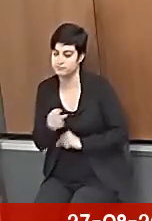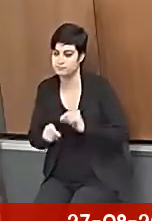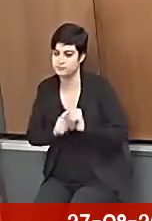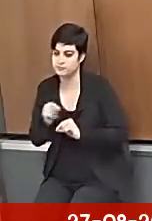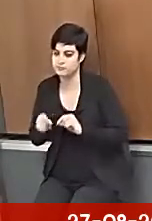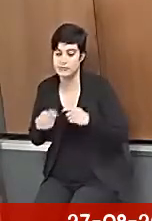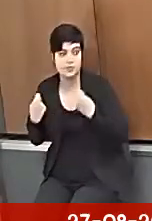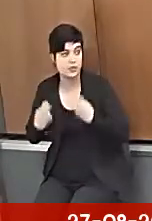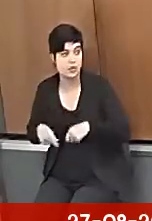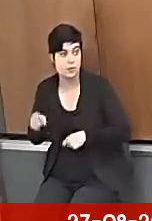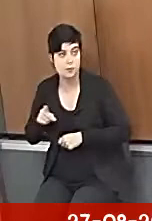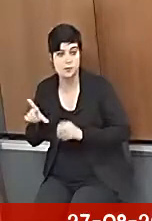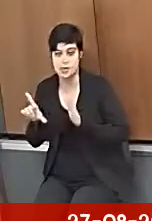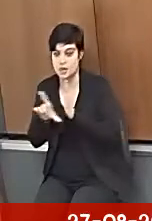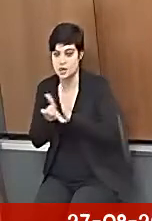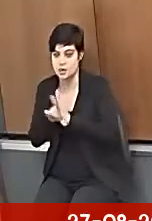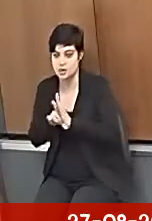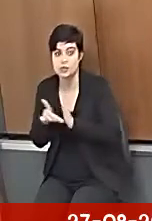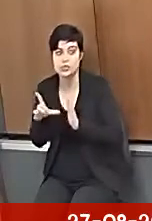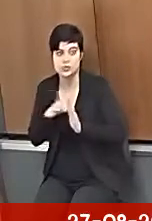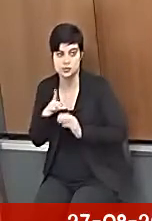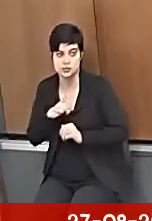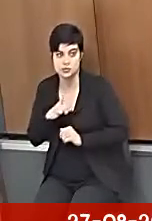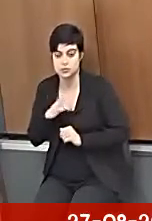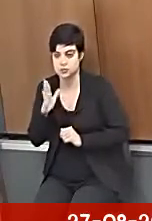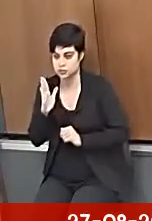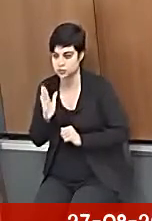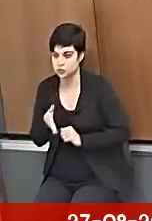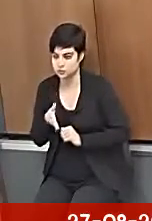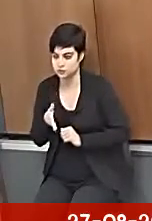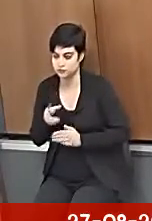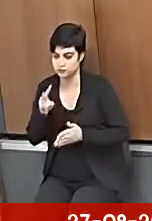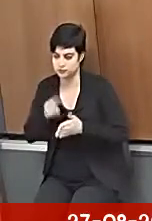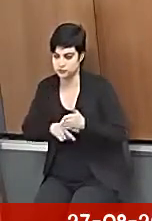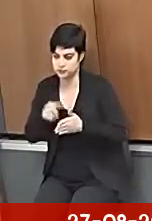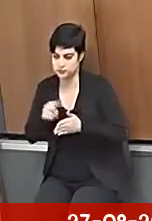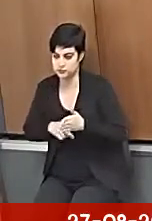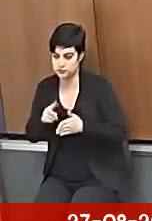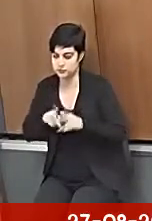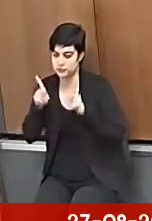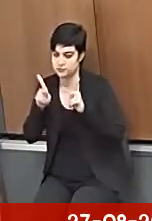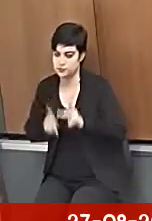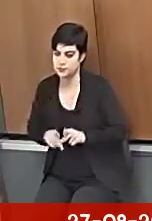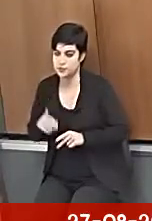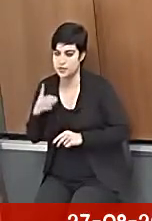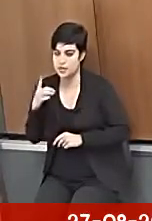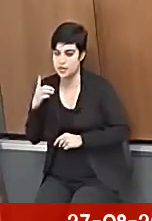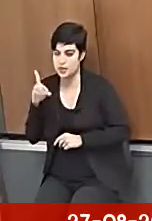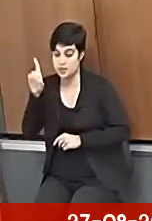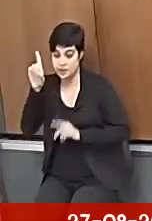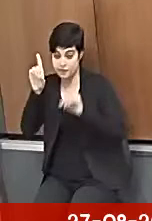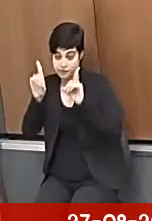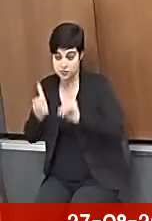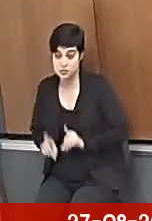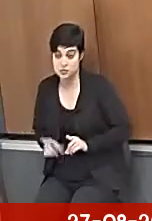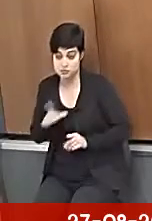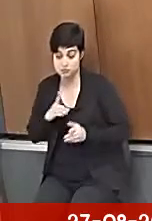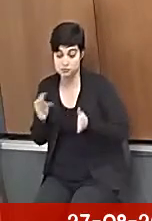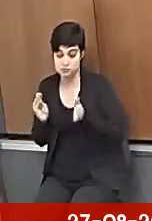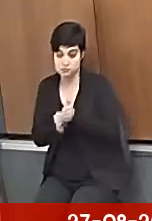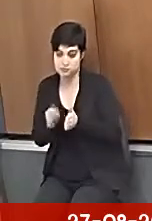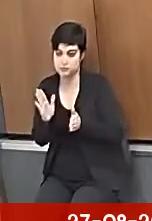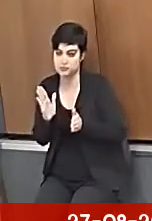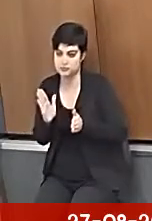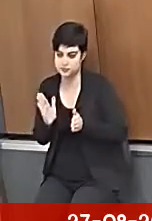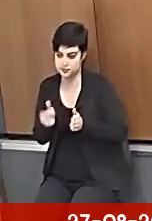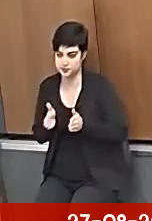não precisa de lei já existe eu voltei pra você o conceito da pessoa com deficiência é estendido a lei brasileira de inclusão